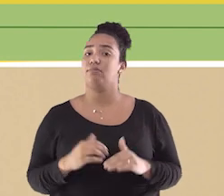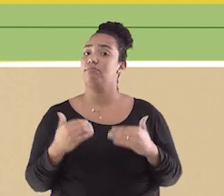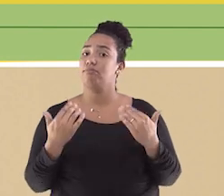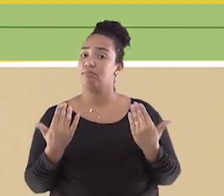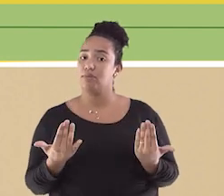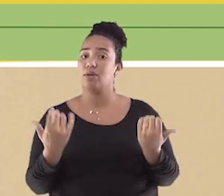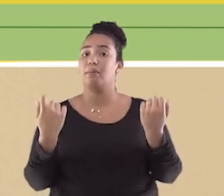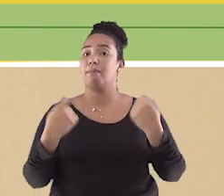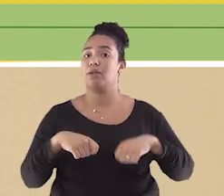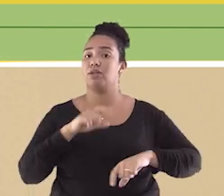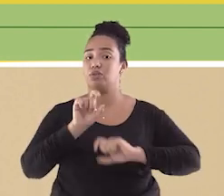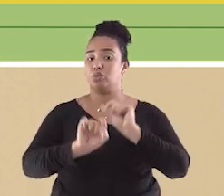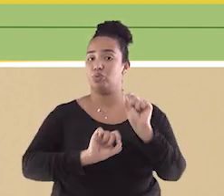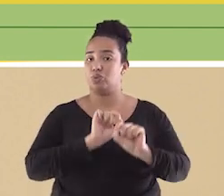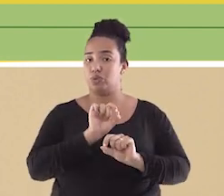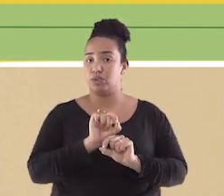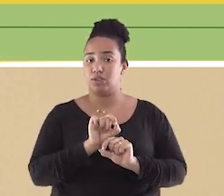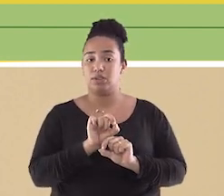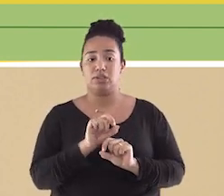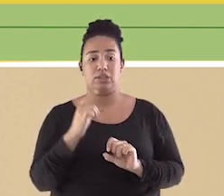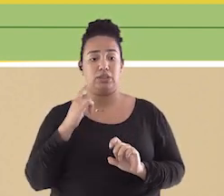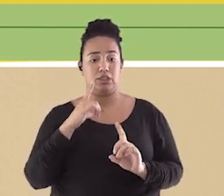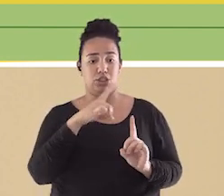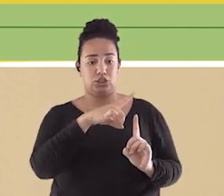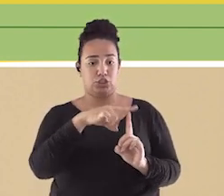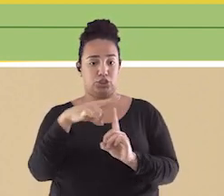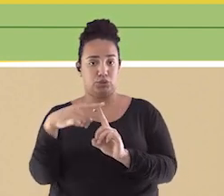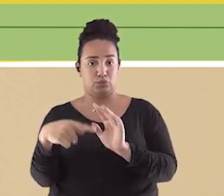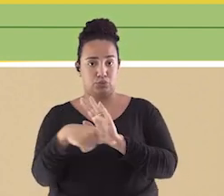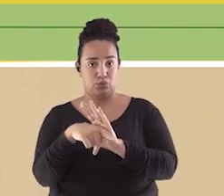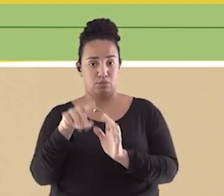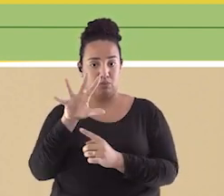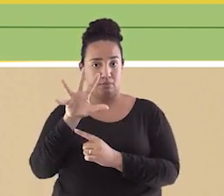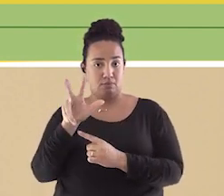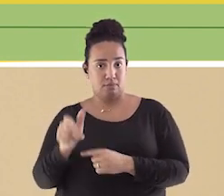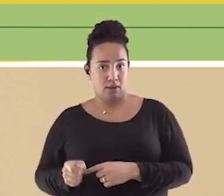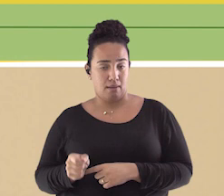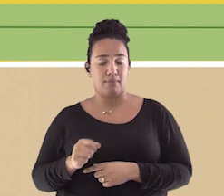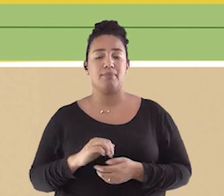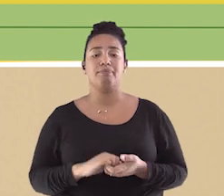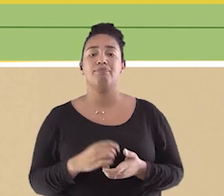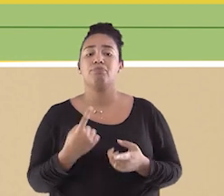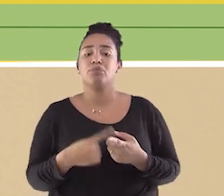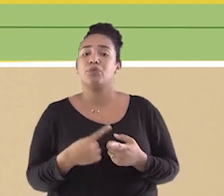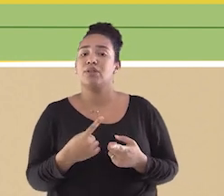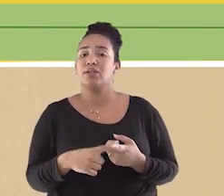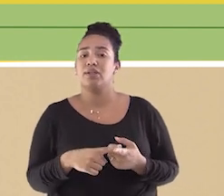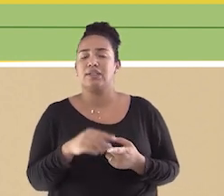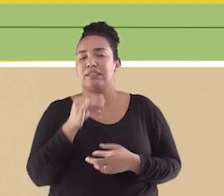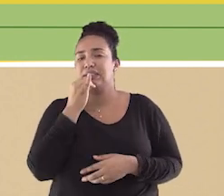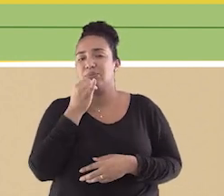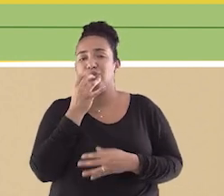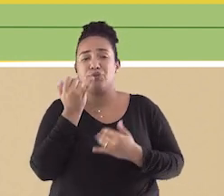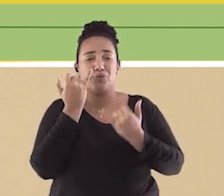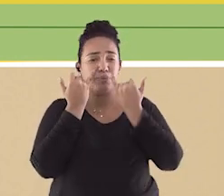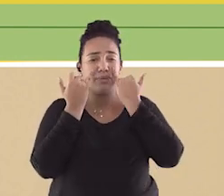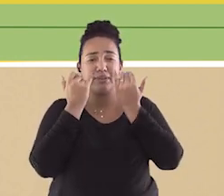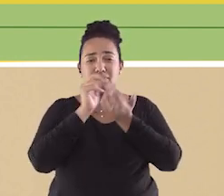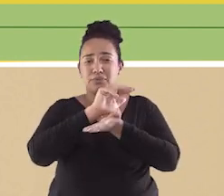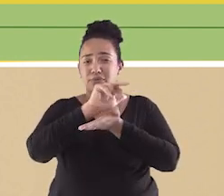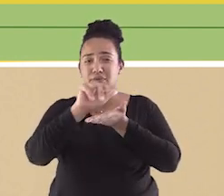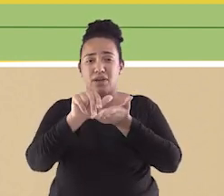a necessidade de separar por tipos os mapas, já que não daria para entender múltiplas